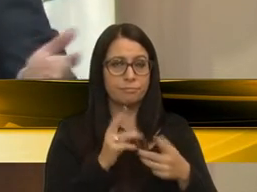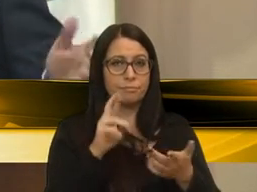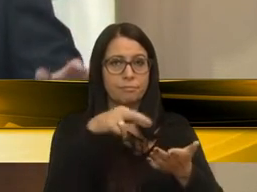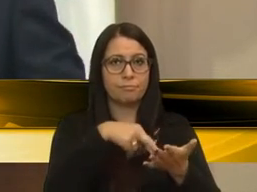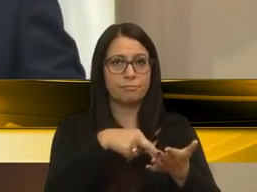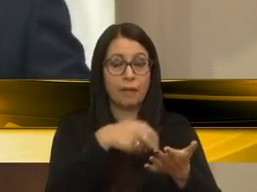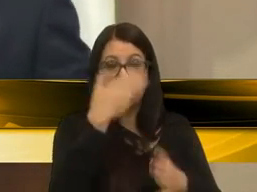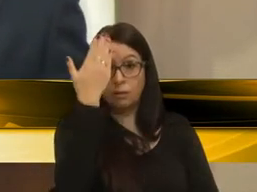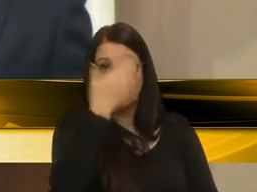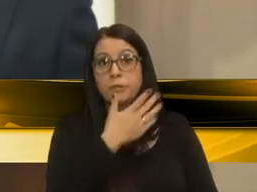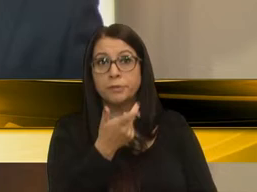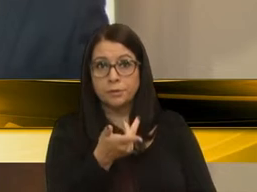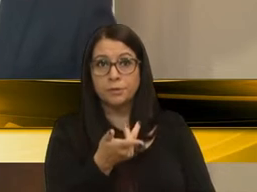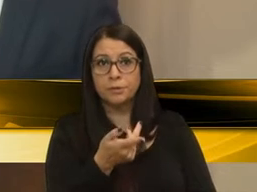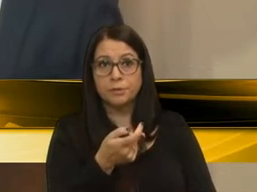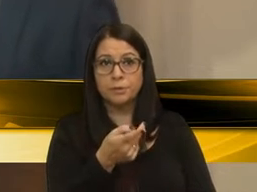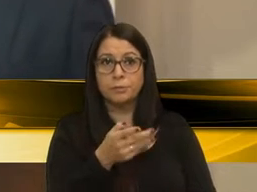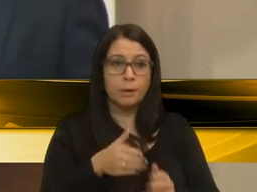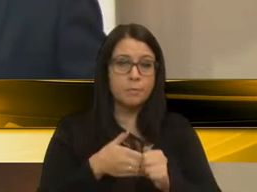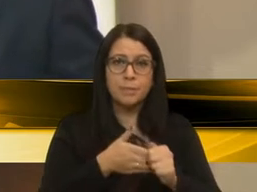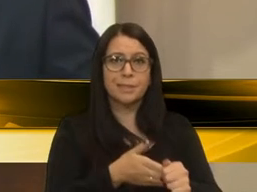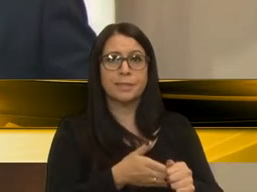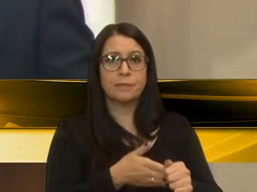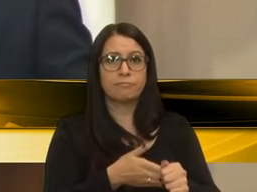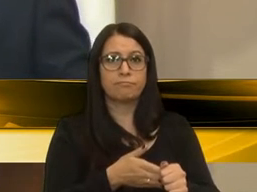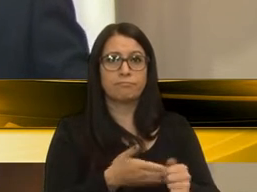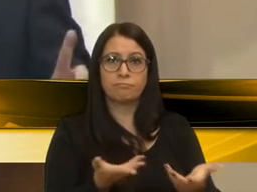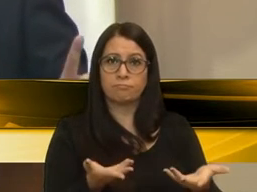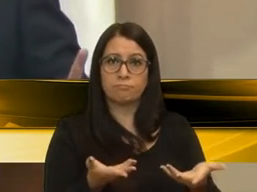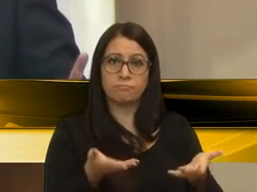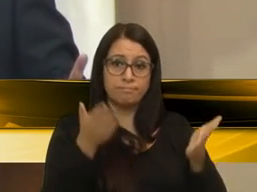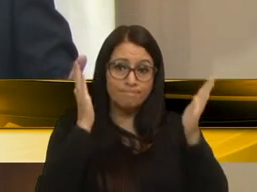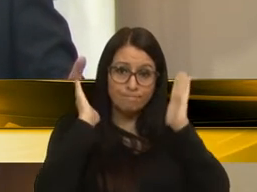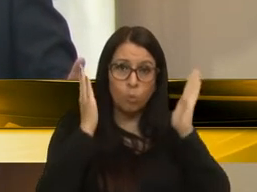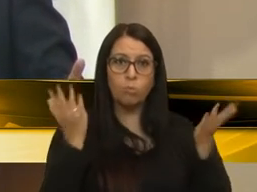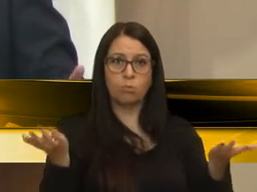é a comprovação de uma perseguição burra,